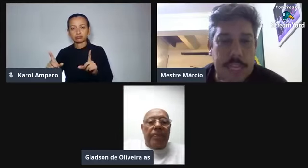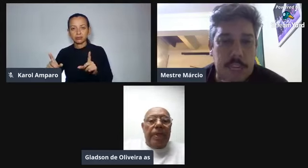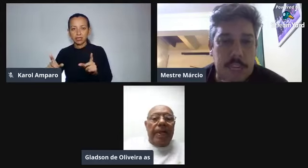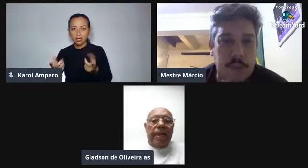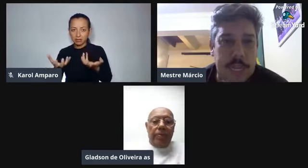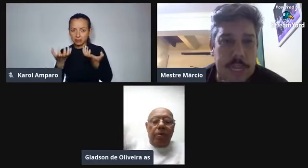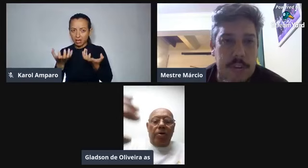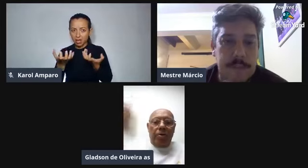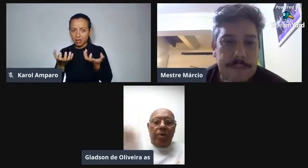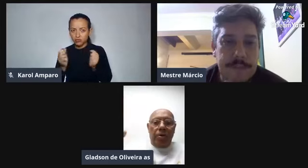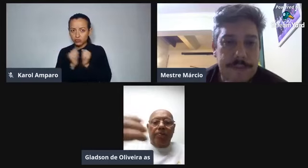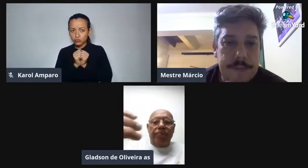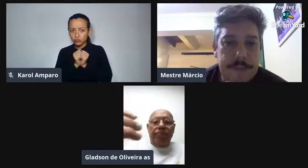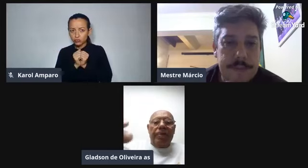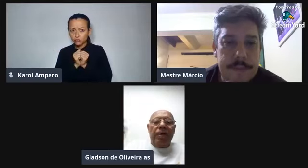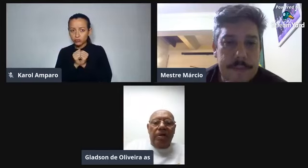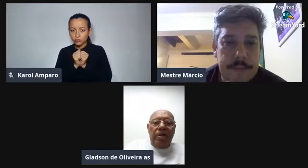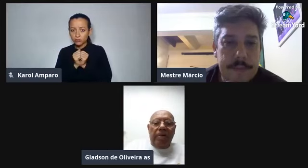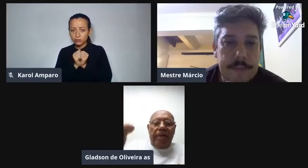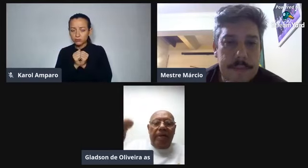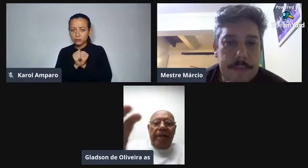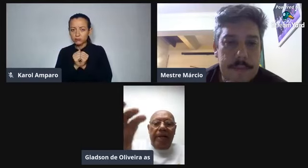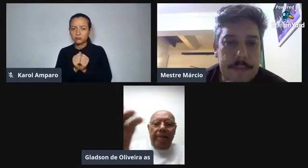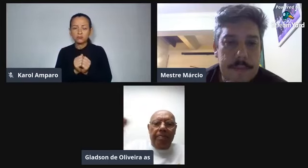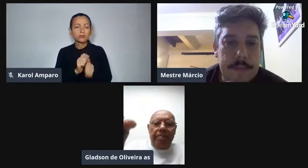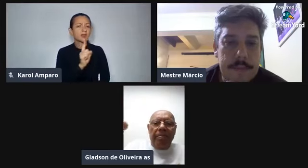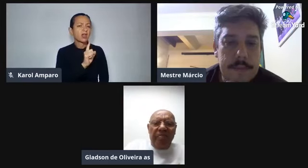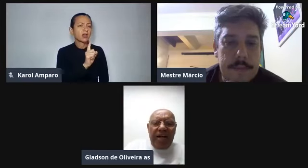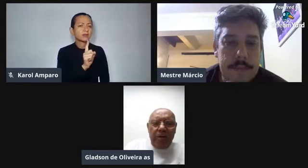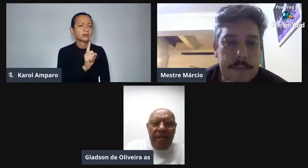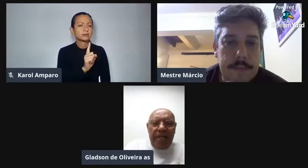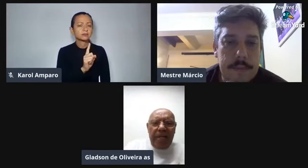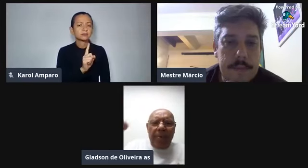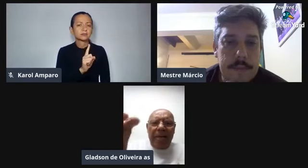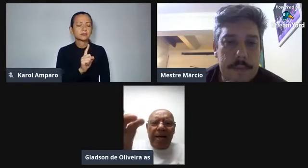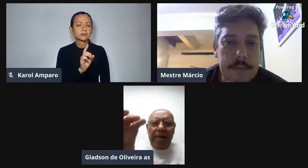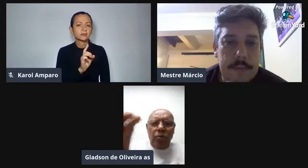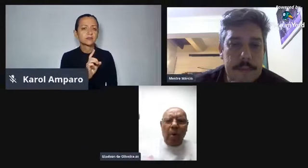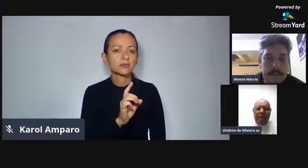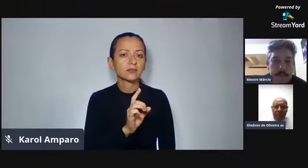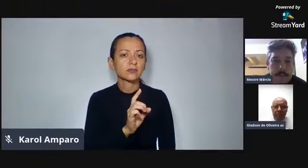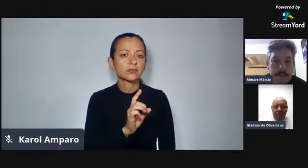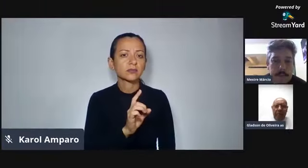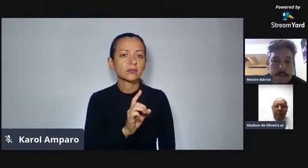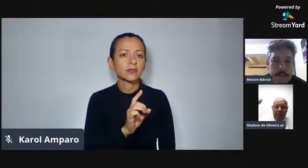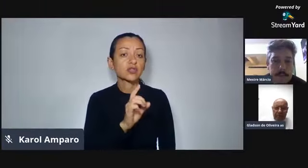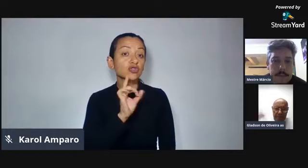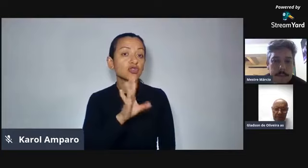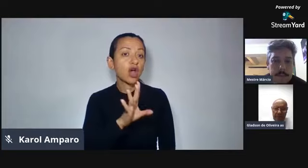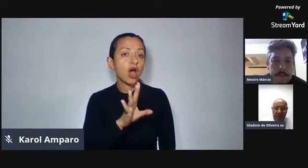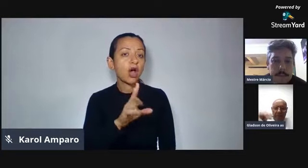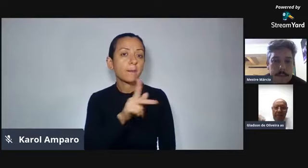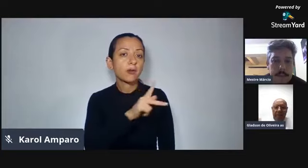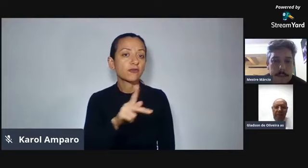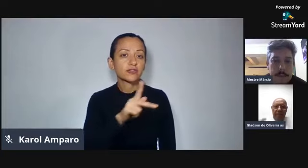passa simultâneo? Não. Fala com ele que é para pegar o do Ayrton.